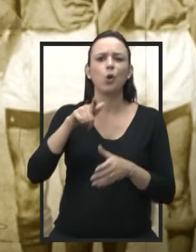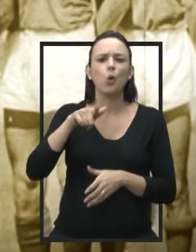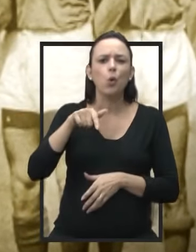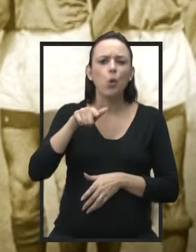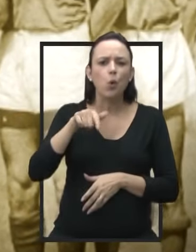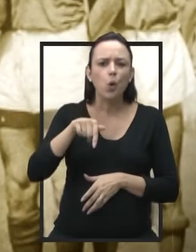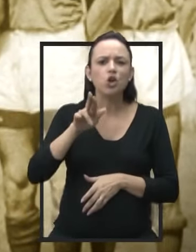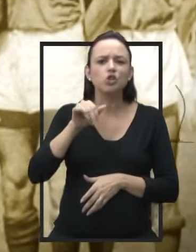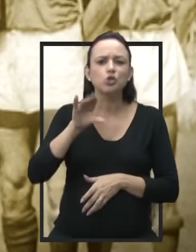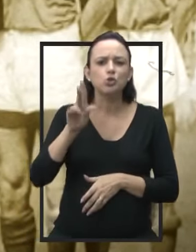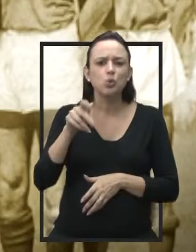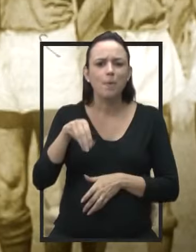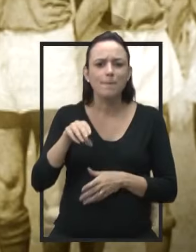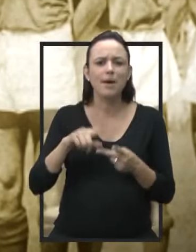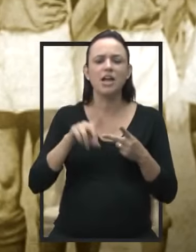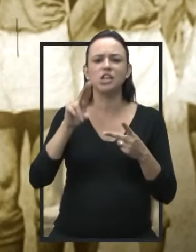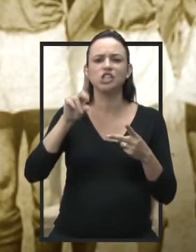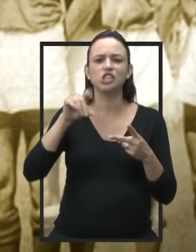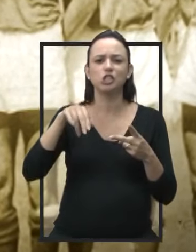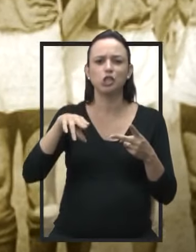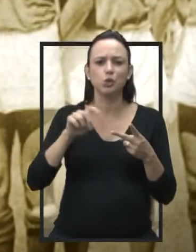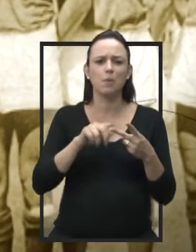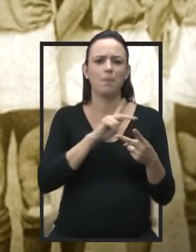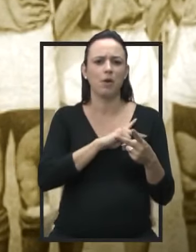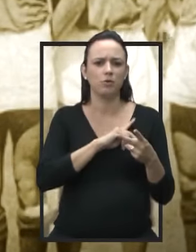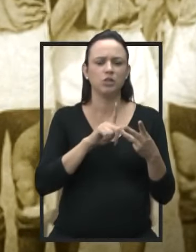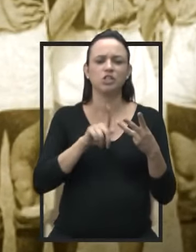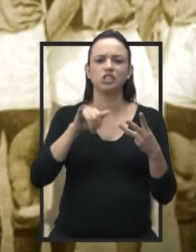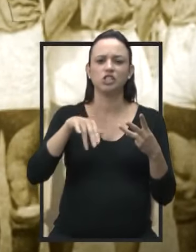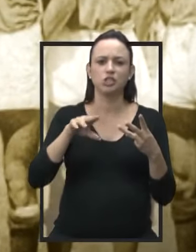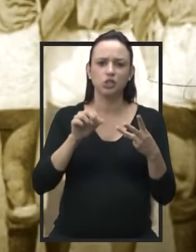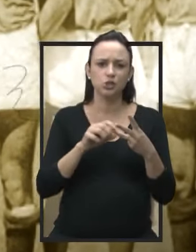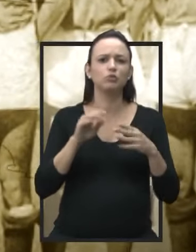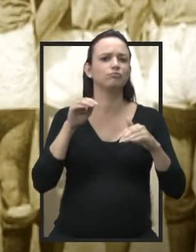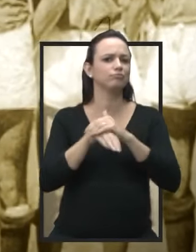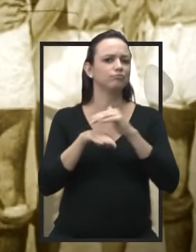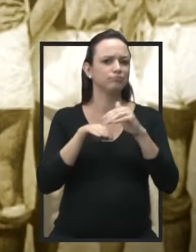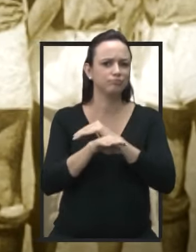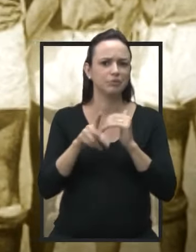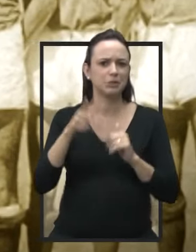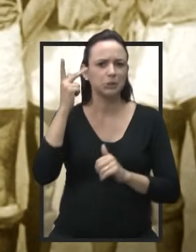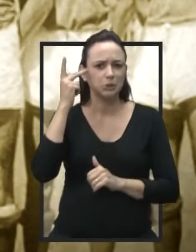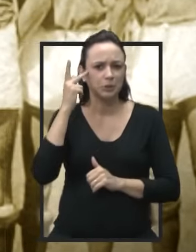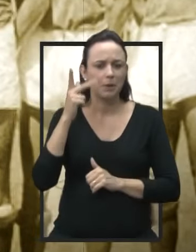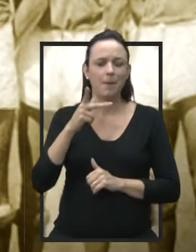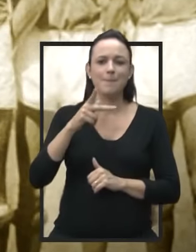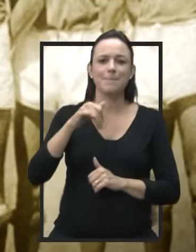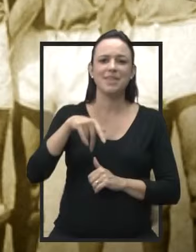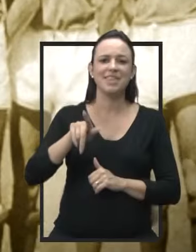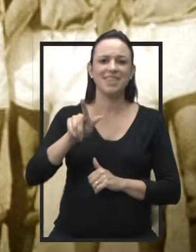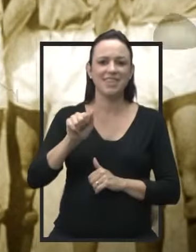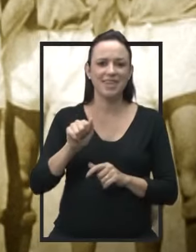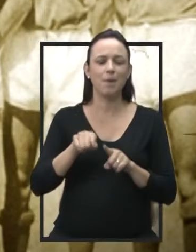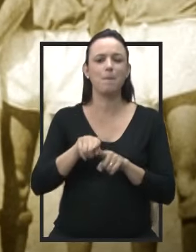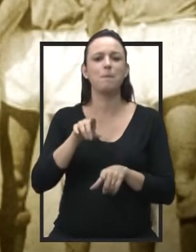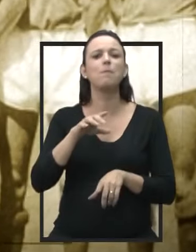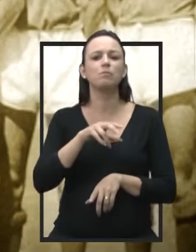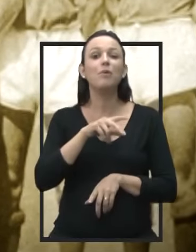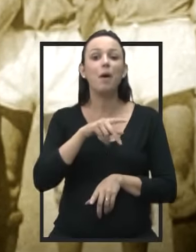Gonchuma, Dino, que era do Palmeiras, Gino, que era centroavante lá no São Paulo, Pinga, que era